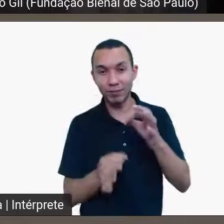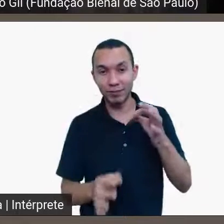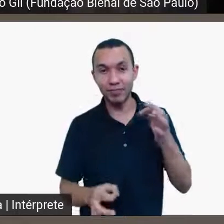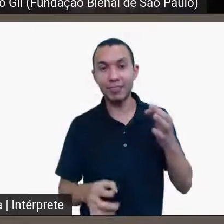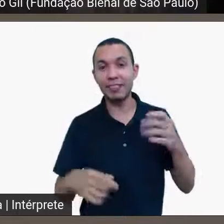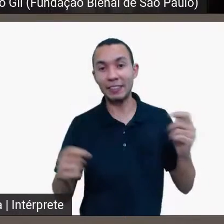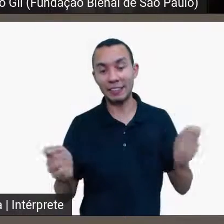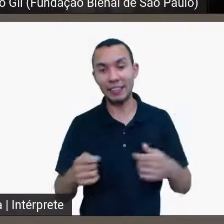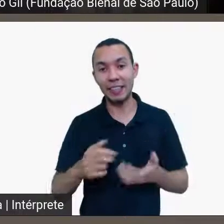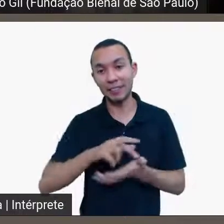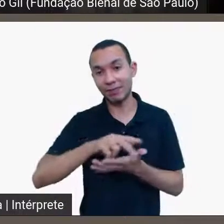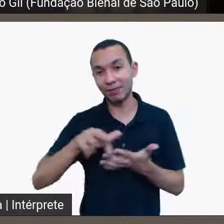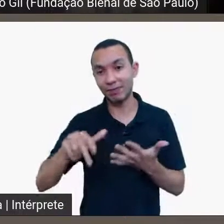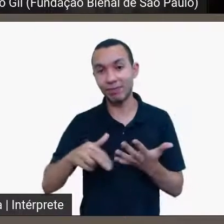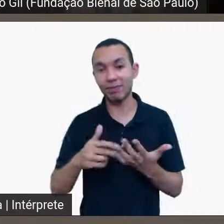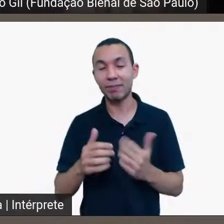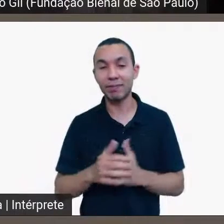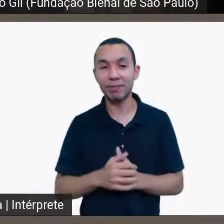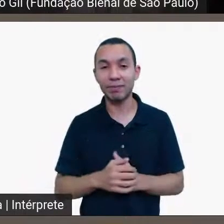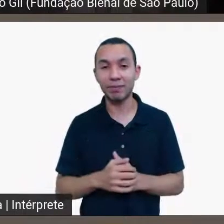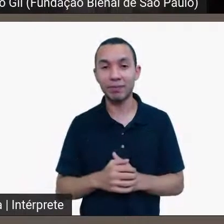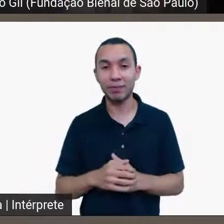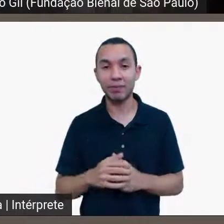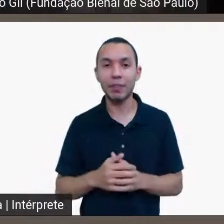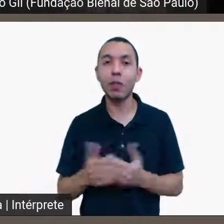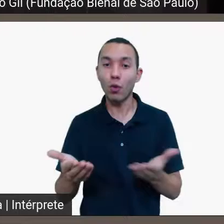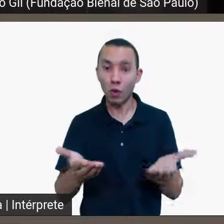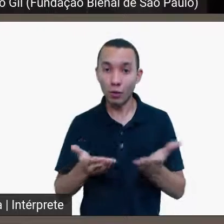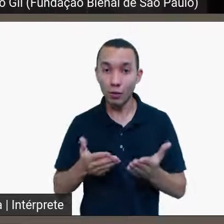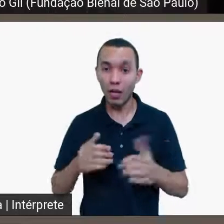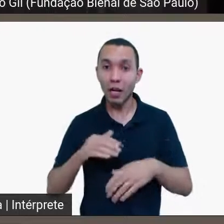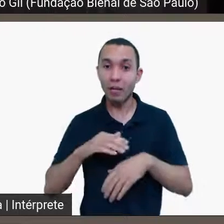para a conversa que vai ter a seguir aqui.